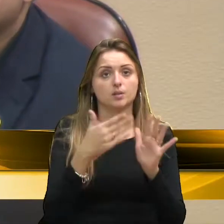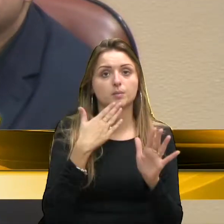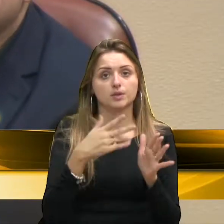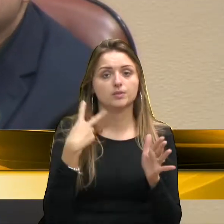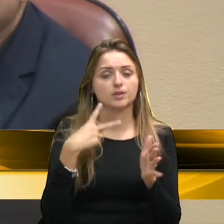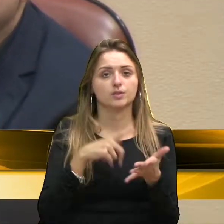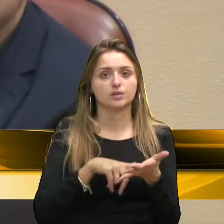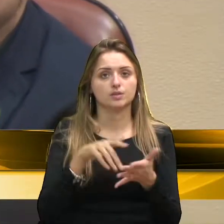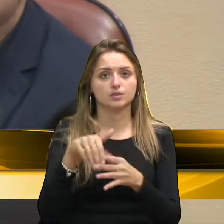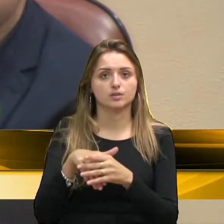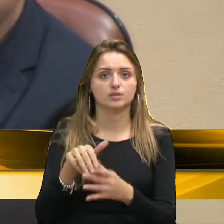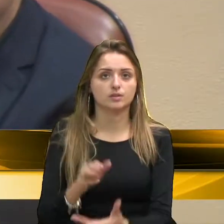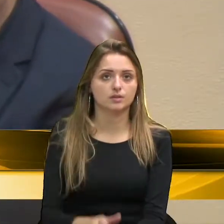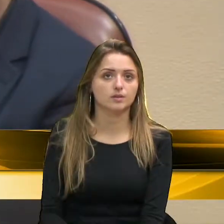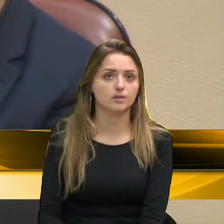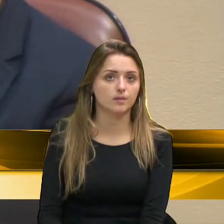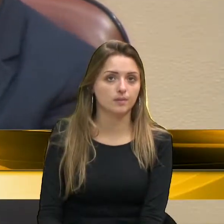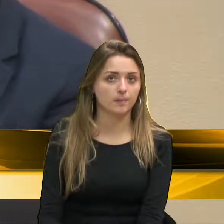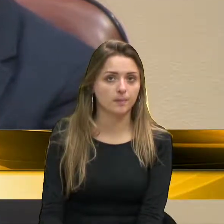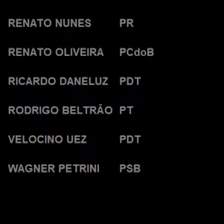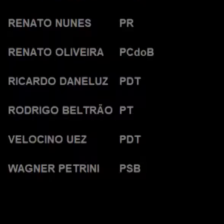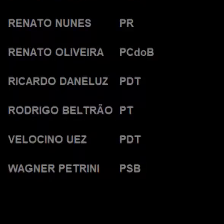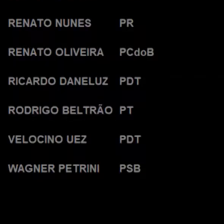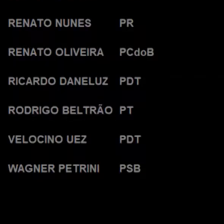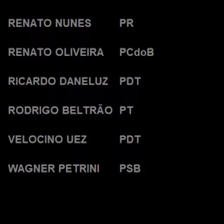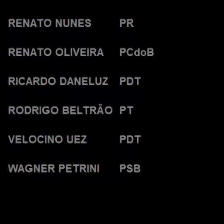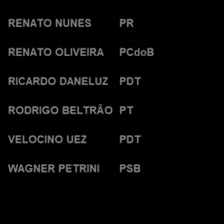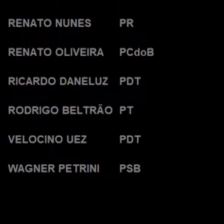Solicito aos vereadores que registrem seus votos.